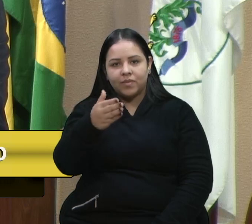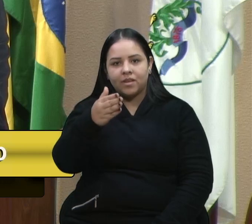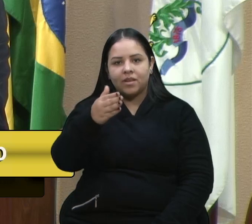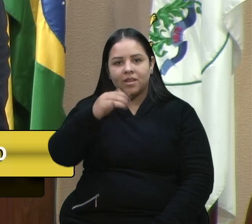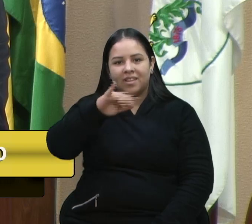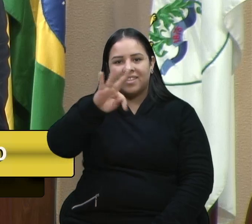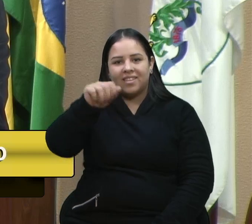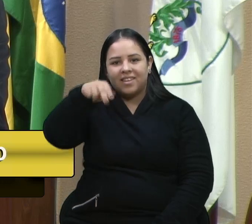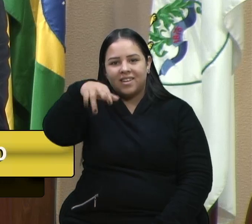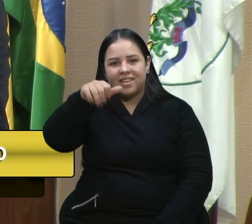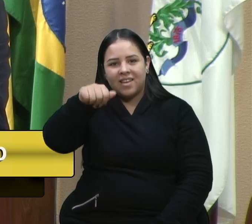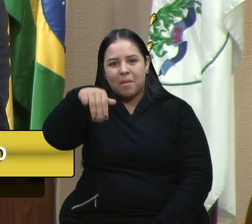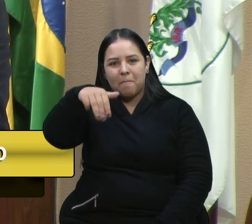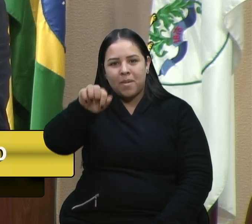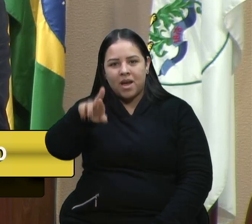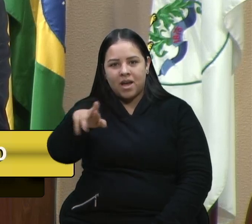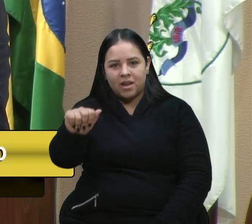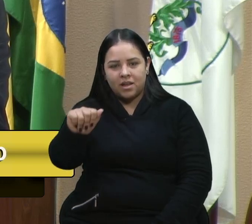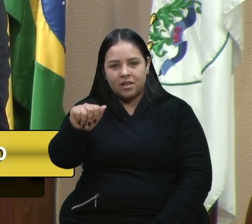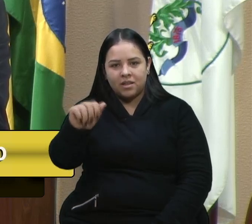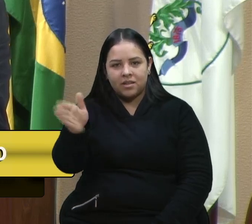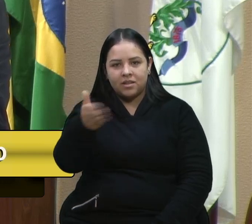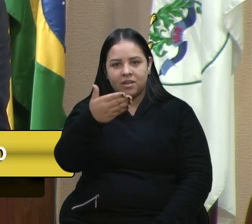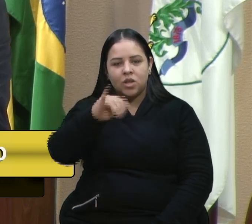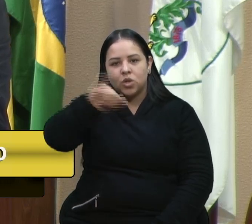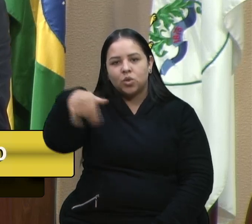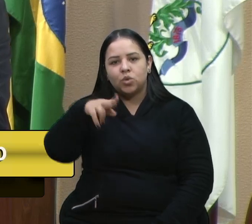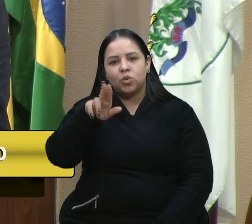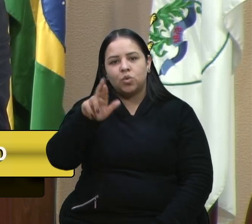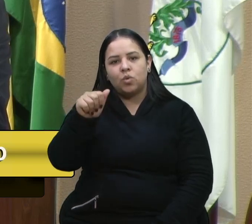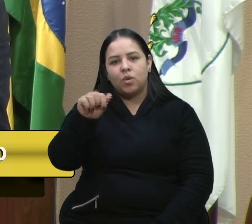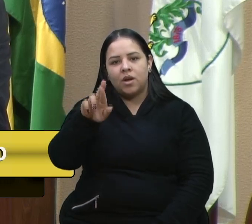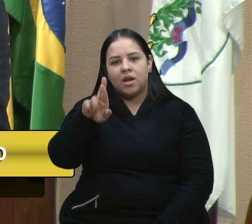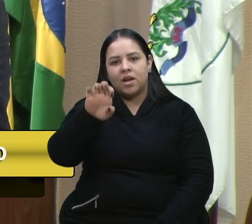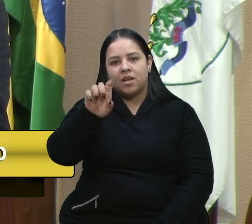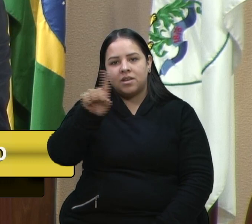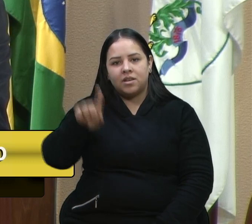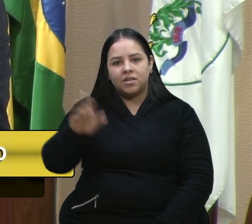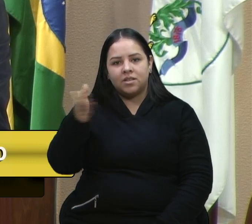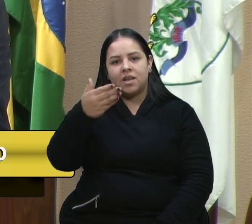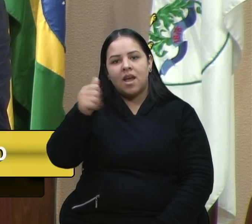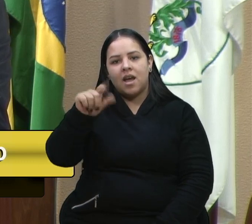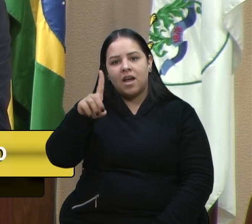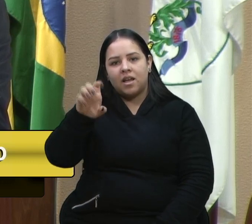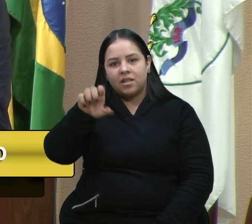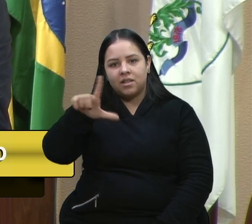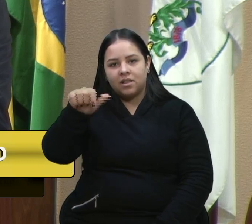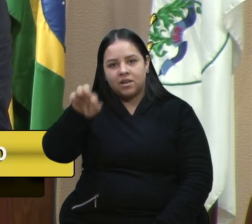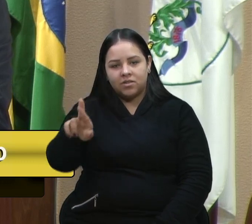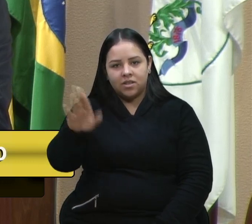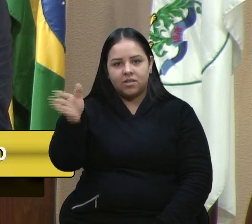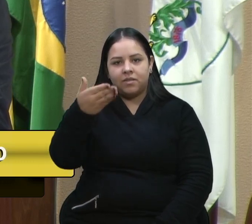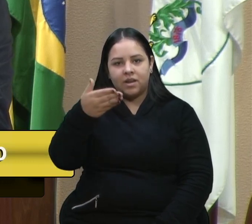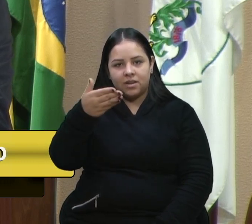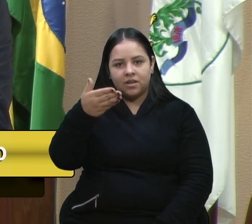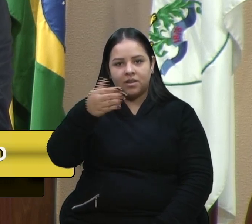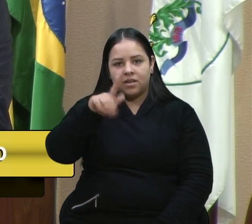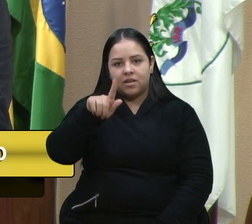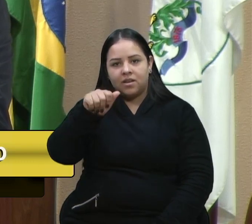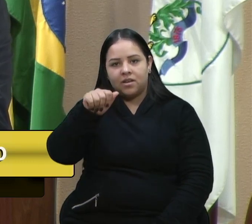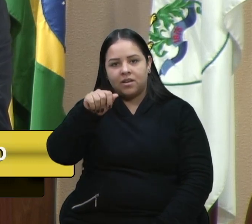Taniamara Zanandrea, Juarez Santini, Adelar Ferreira Souza, Gabriel